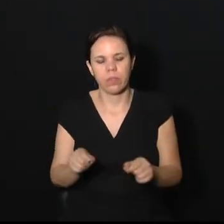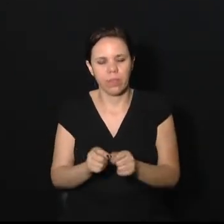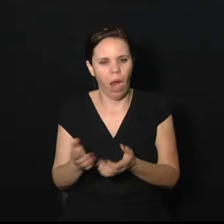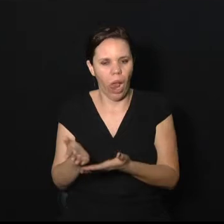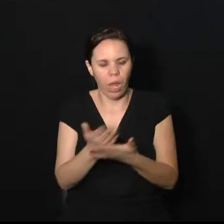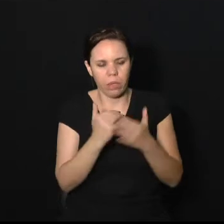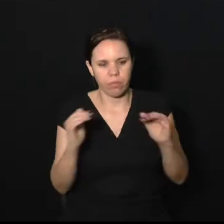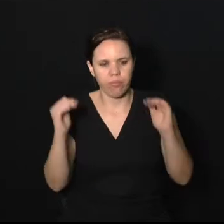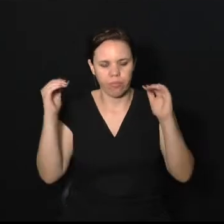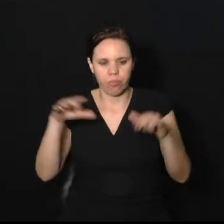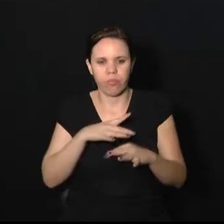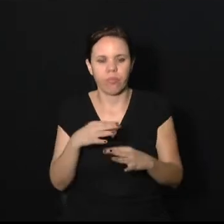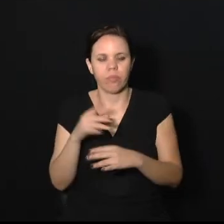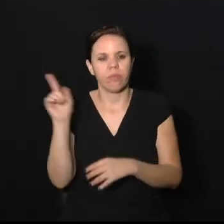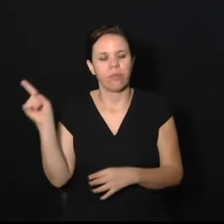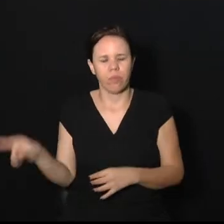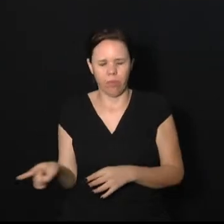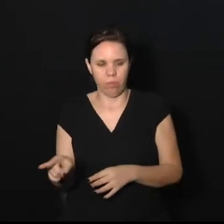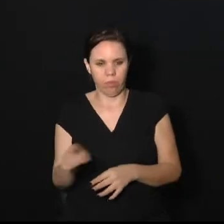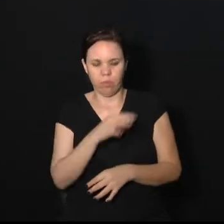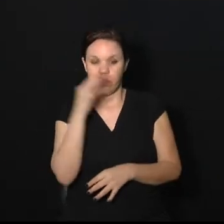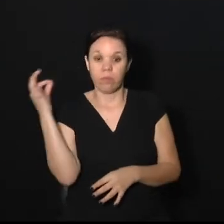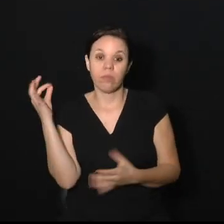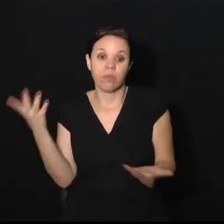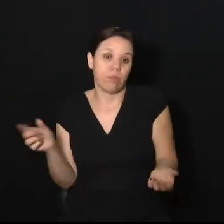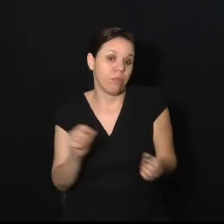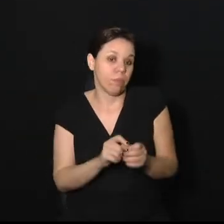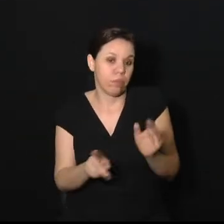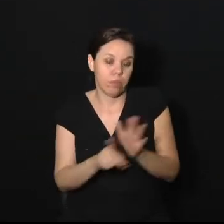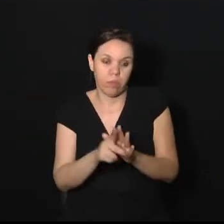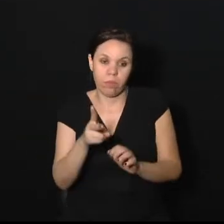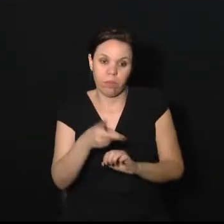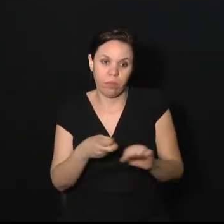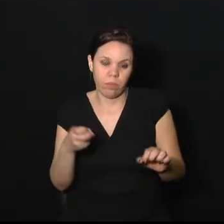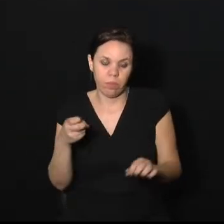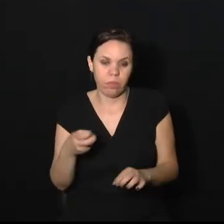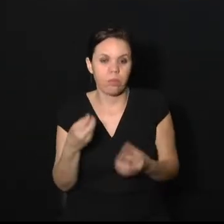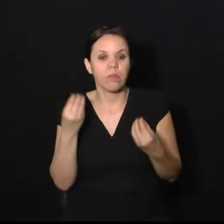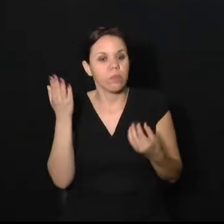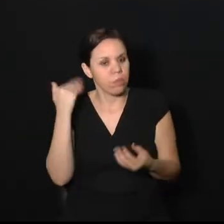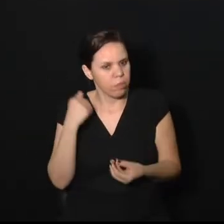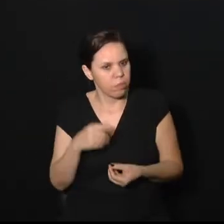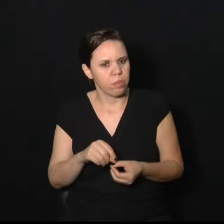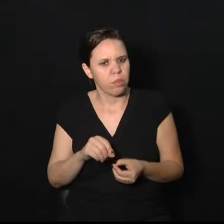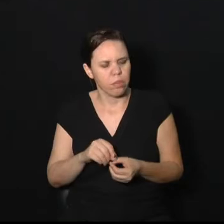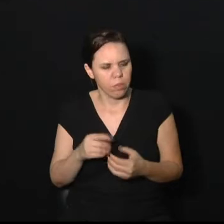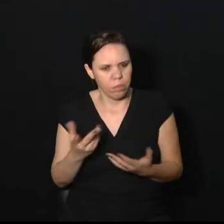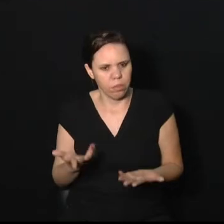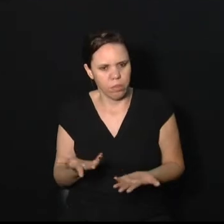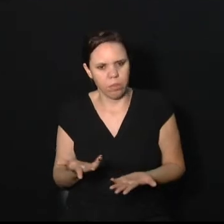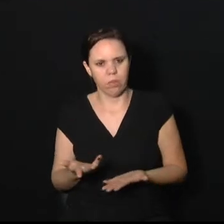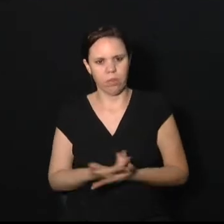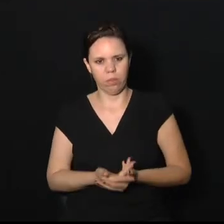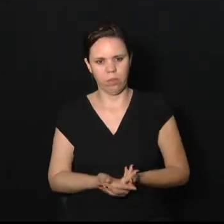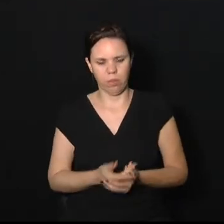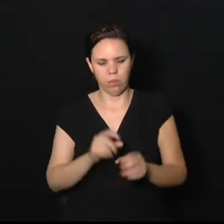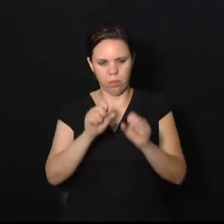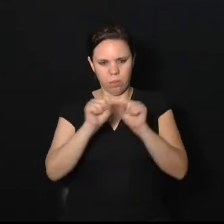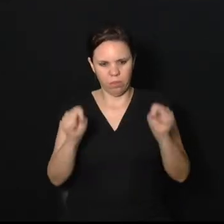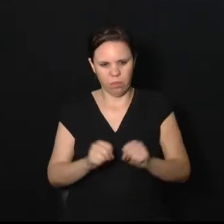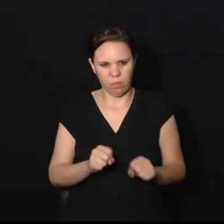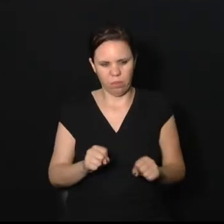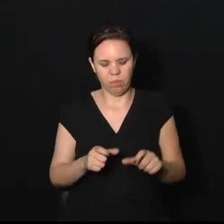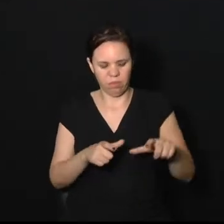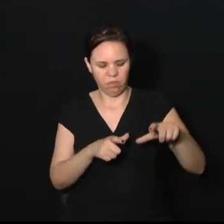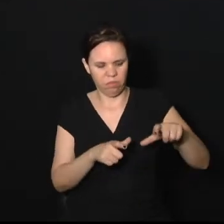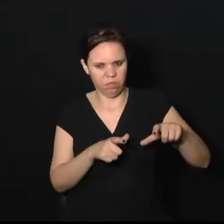cidade. Então, porque é muito mais eficiente, né, você fazer pelo aplicativo, né? A gente sabe como que são ineficientes hoje os sistemas, né, de zona azul que a